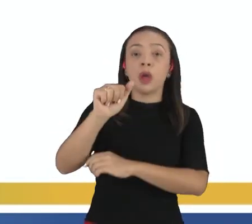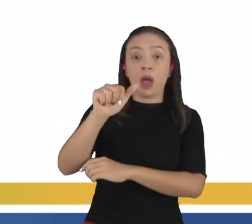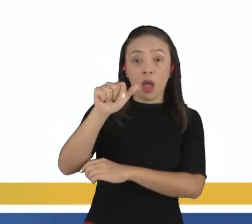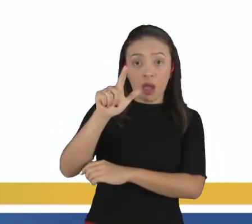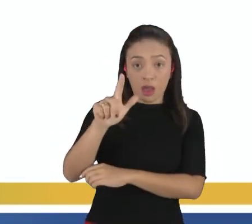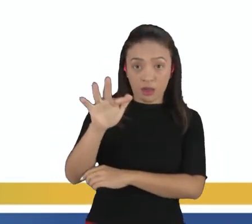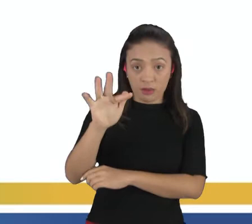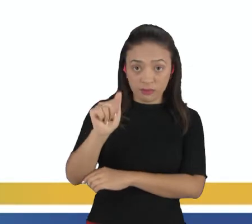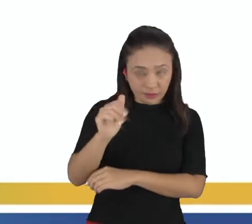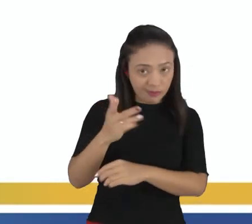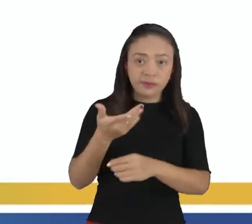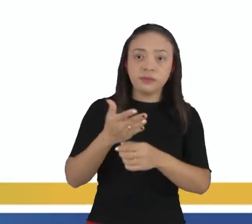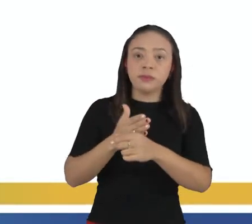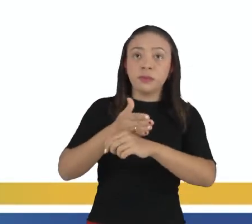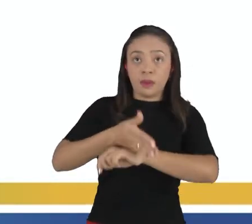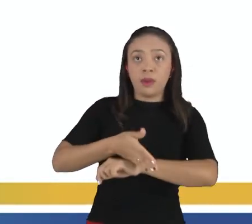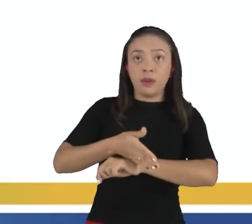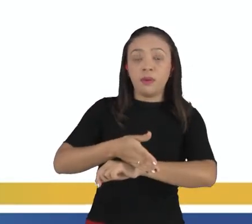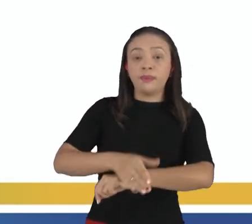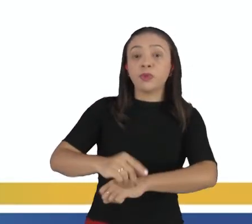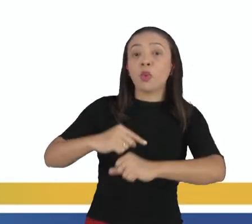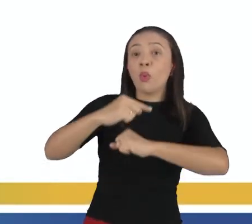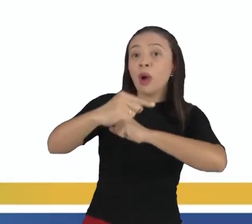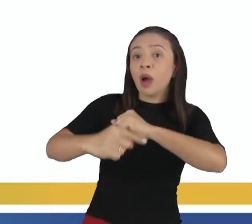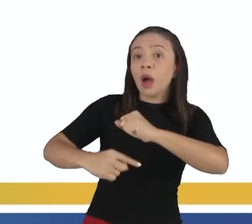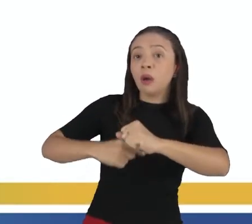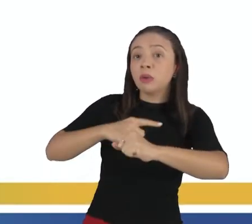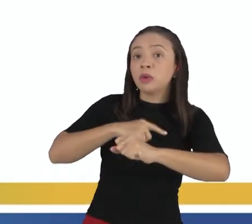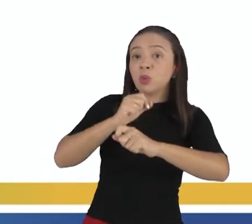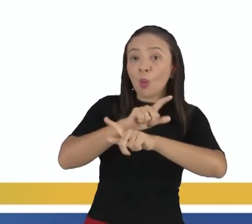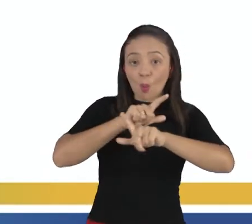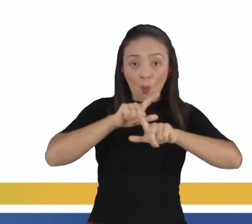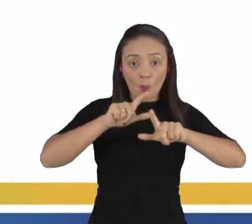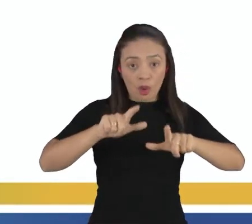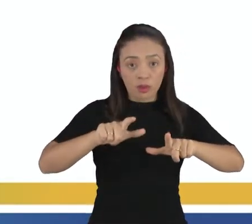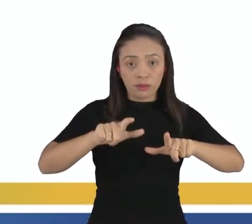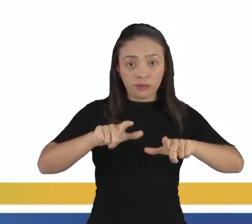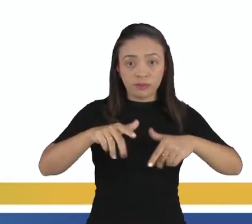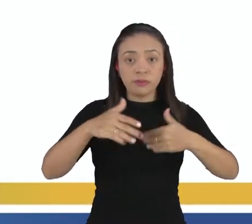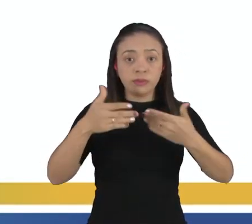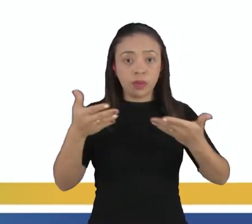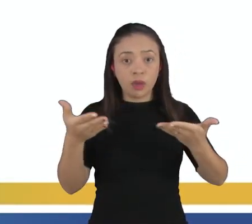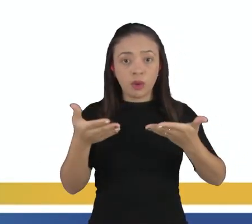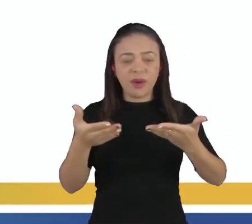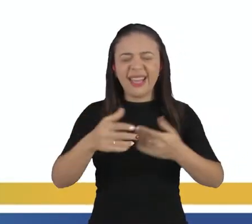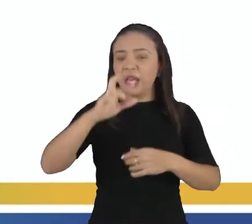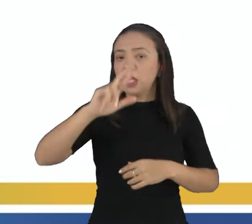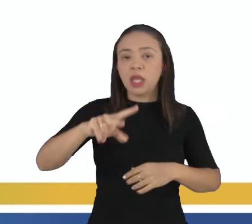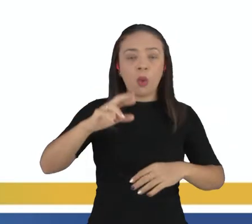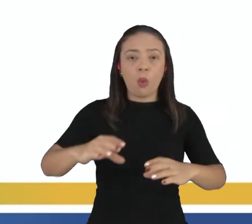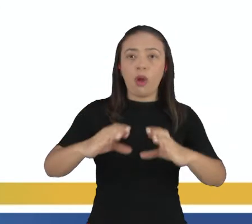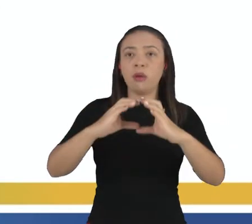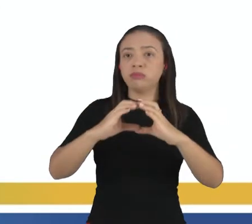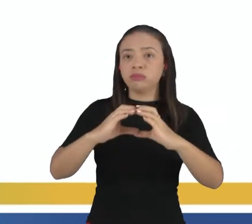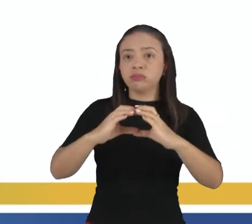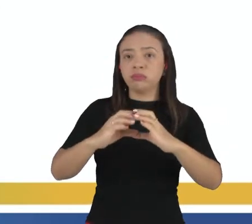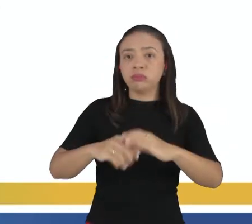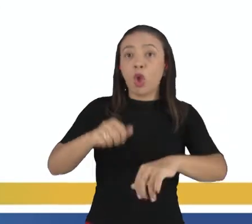o que acontece? O átomo teria espaços vazios, então ele não seria mais uma esfera